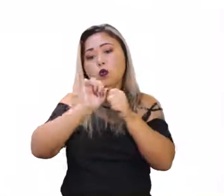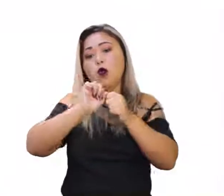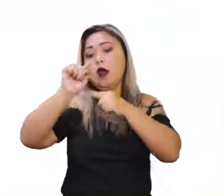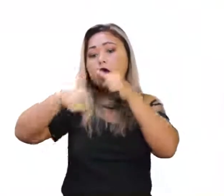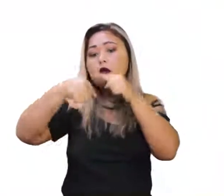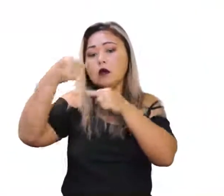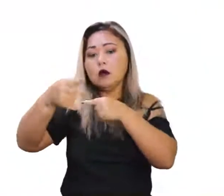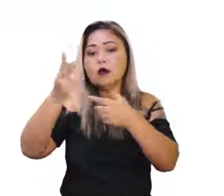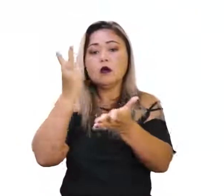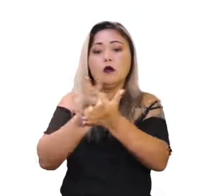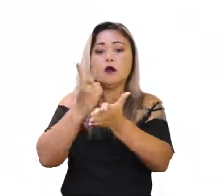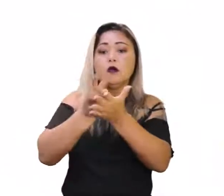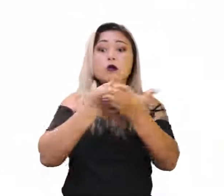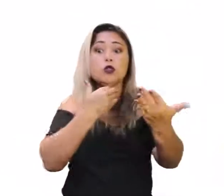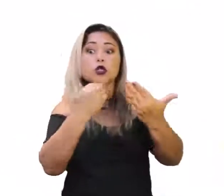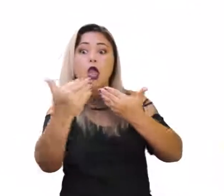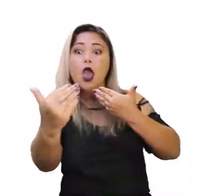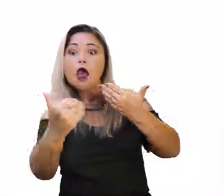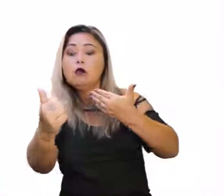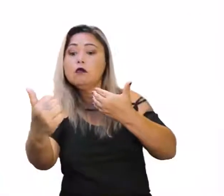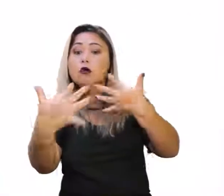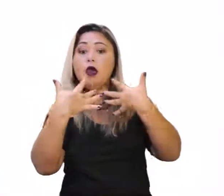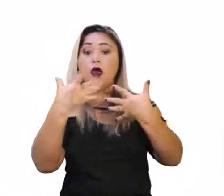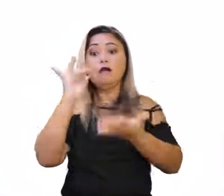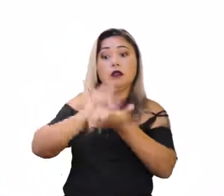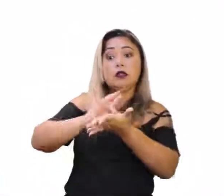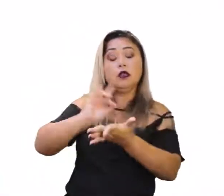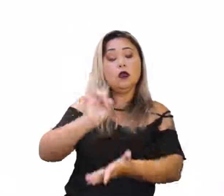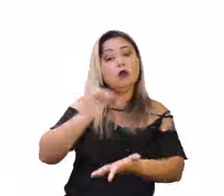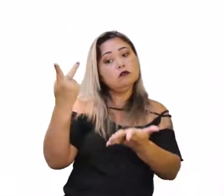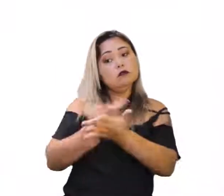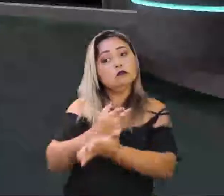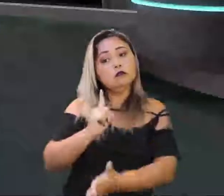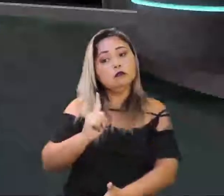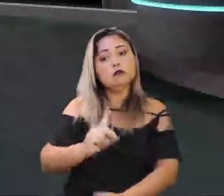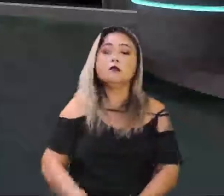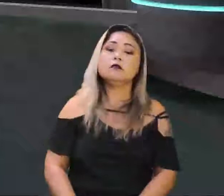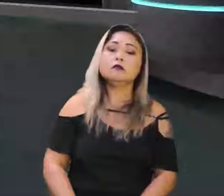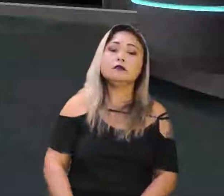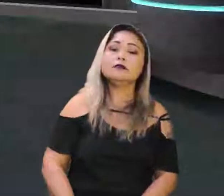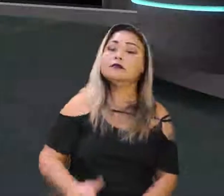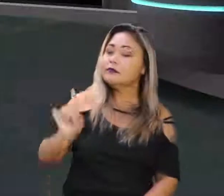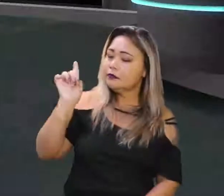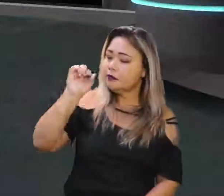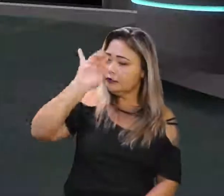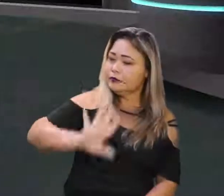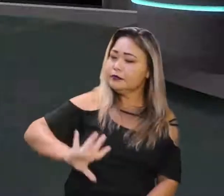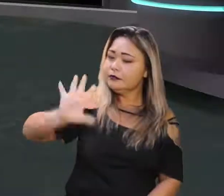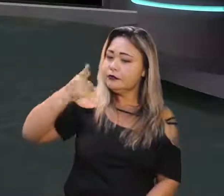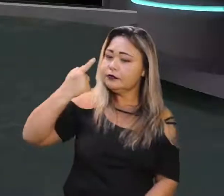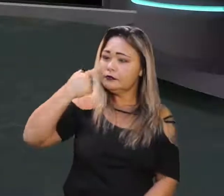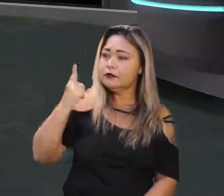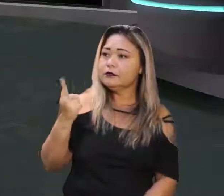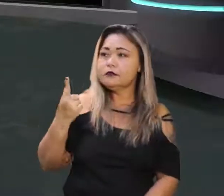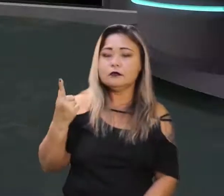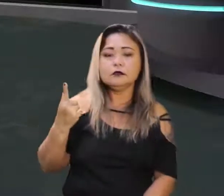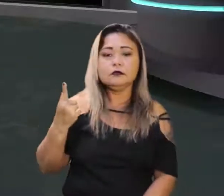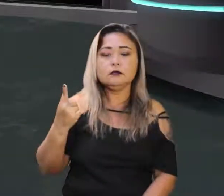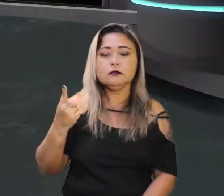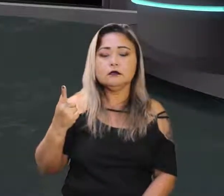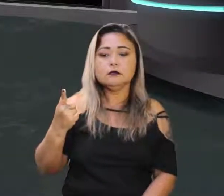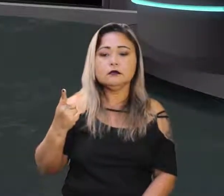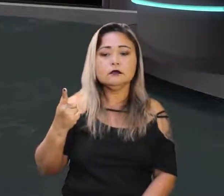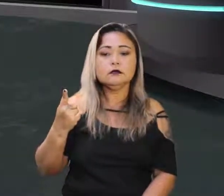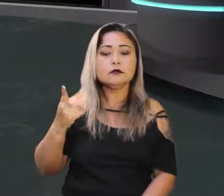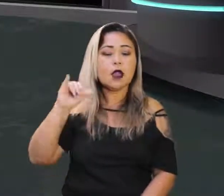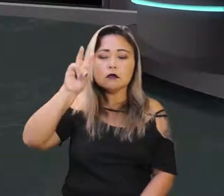de um diálogo com o público. Verdadeiro ou falso? Pois é, essa imagem aí já dá para a gente fazer